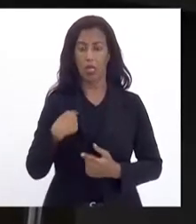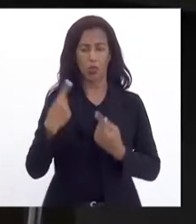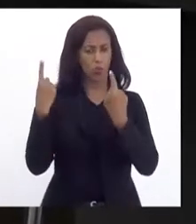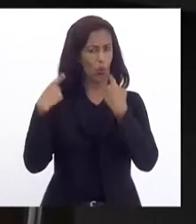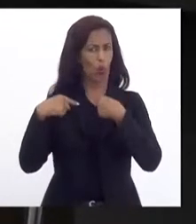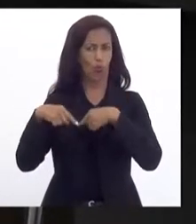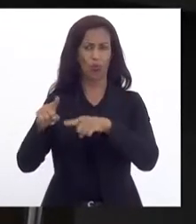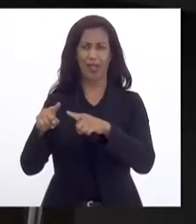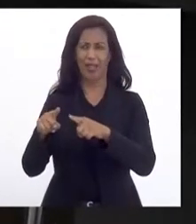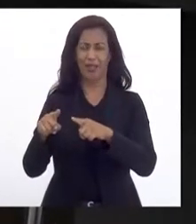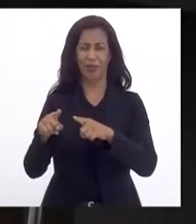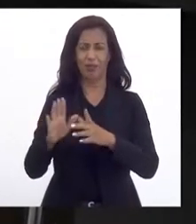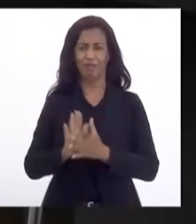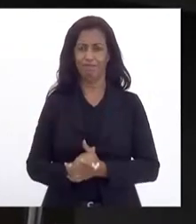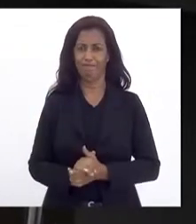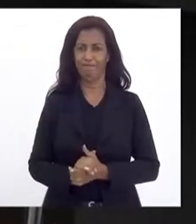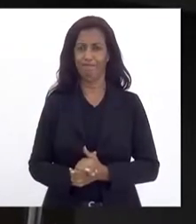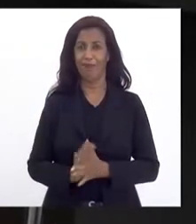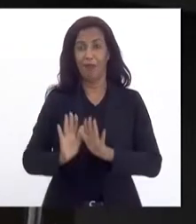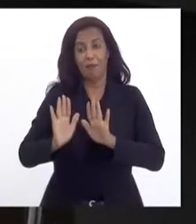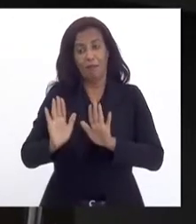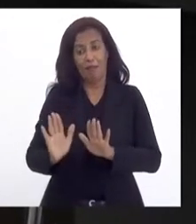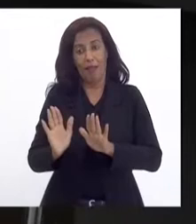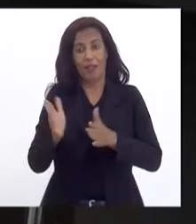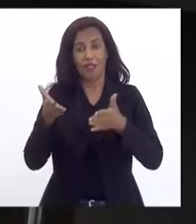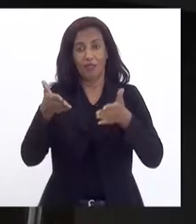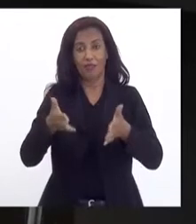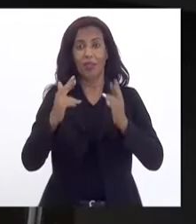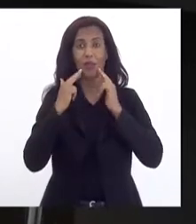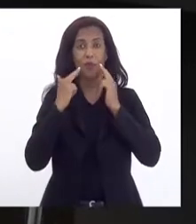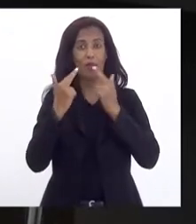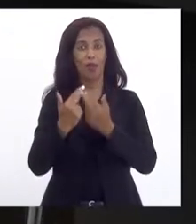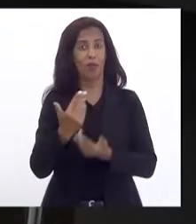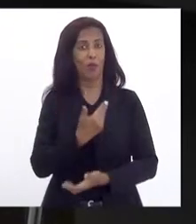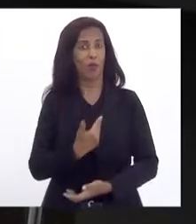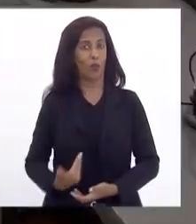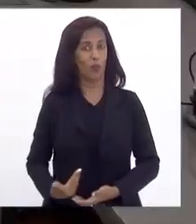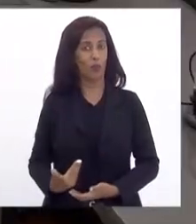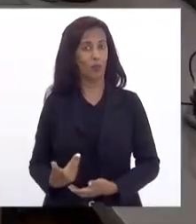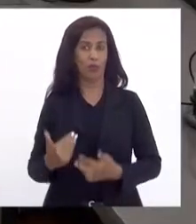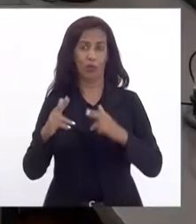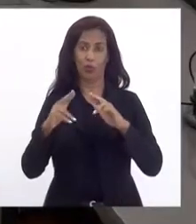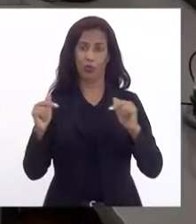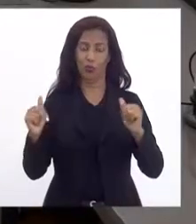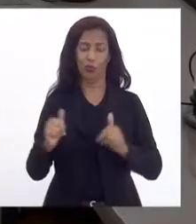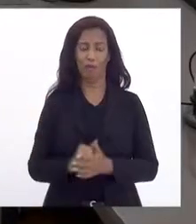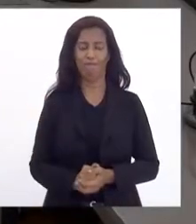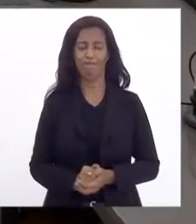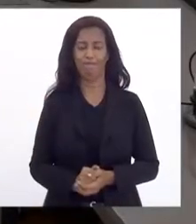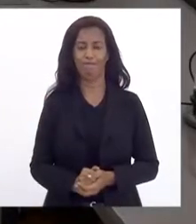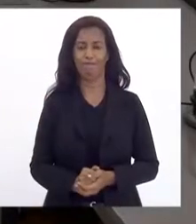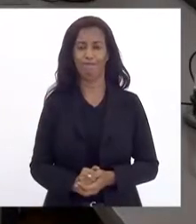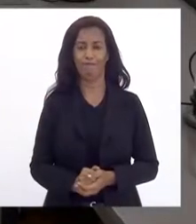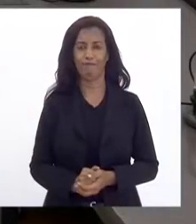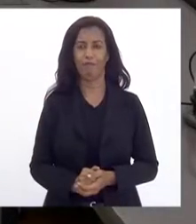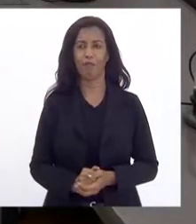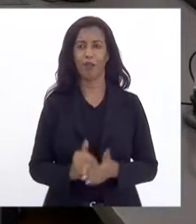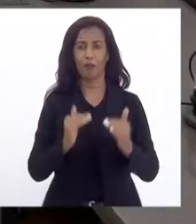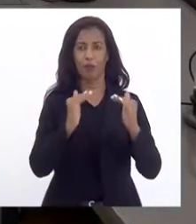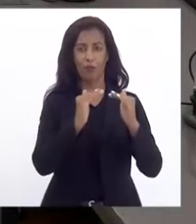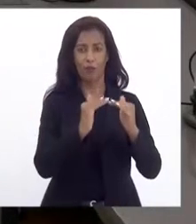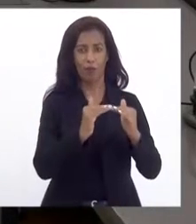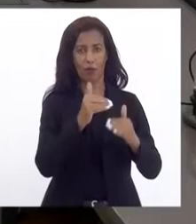contrário, mas negar audiência pública, jamais. Obrigado, deputado Luiz Paulo. Voto favorável, como vota a